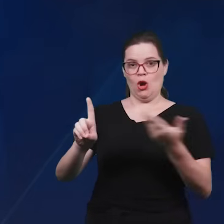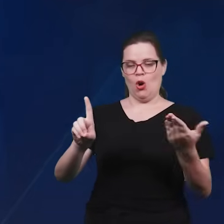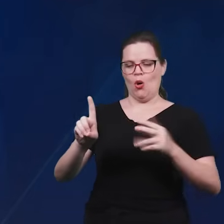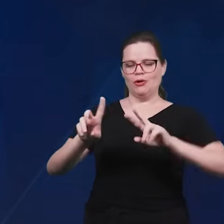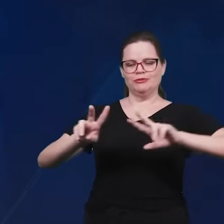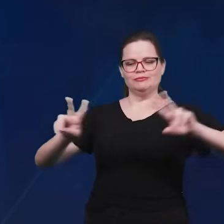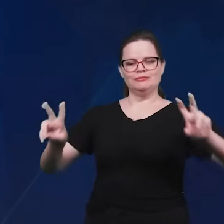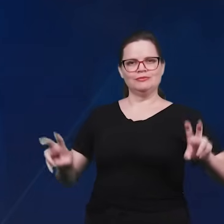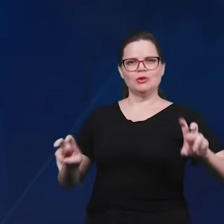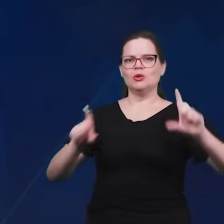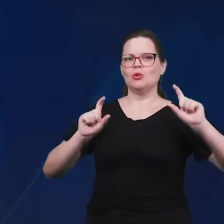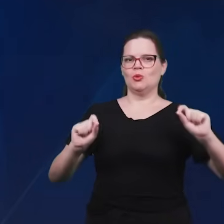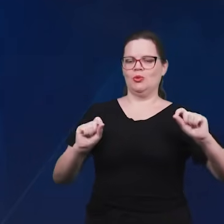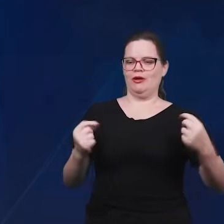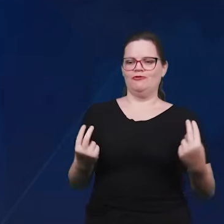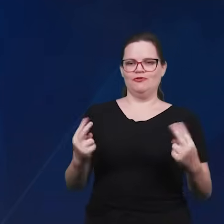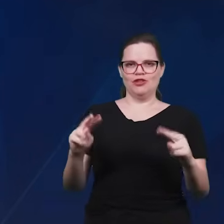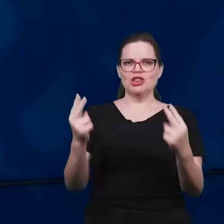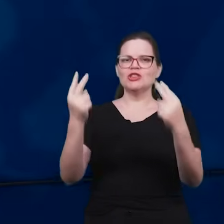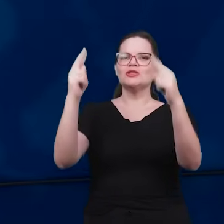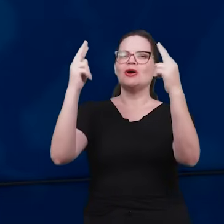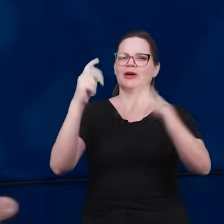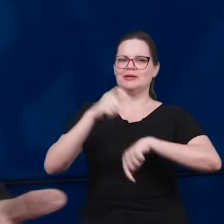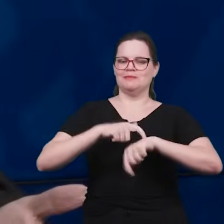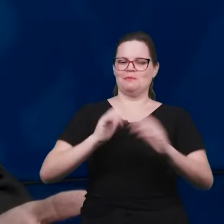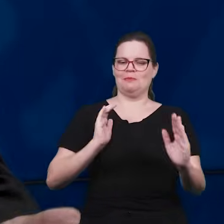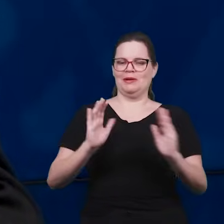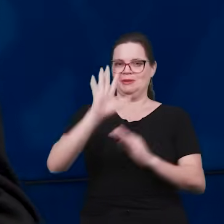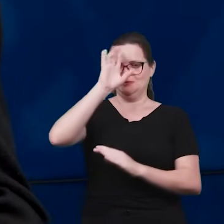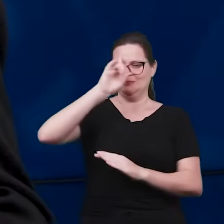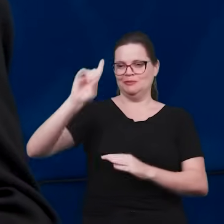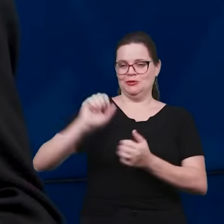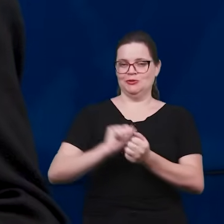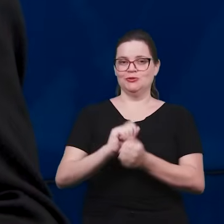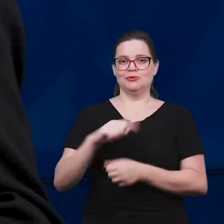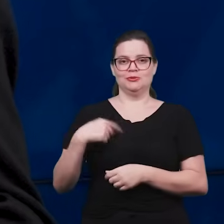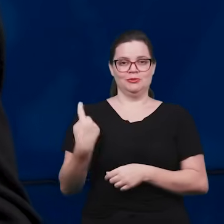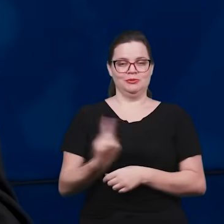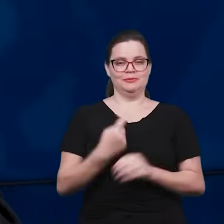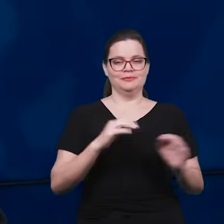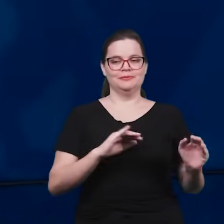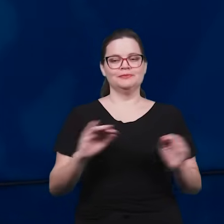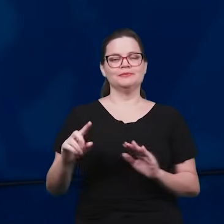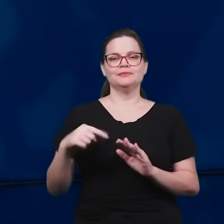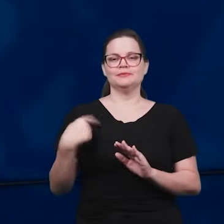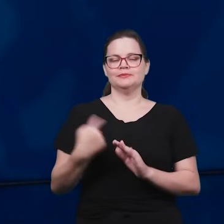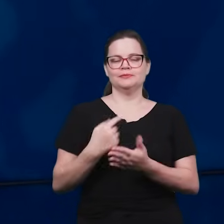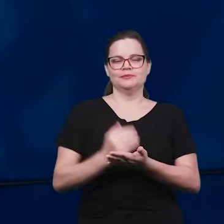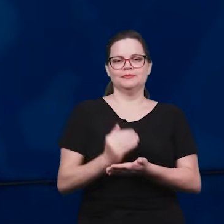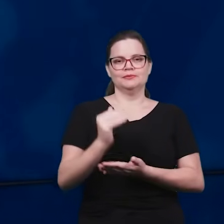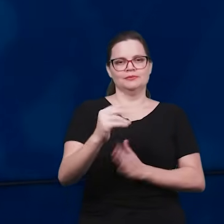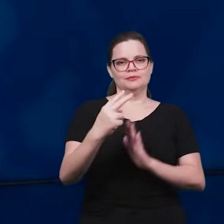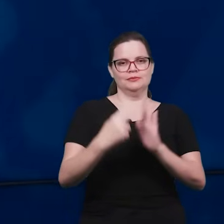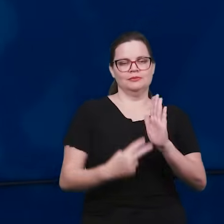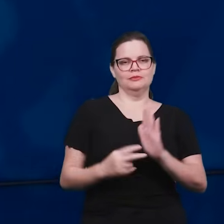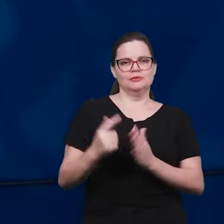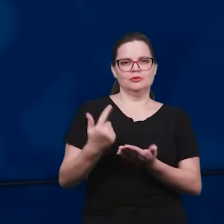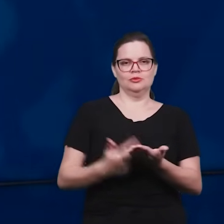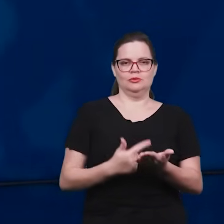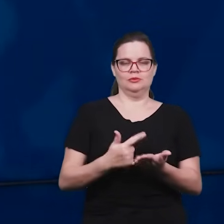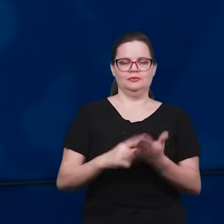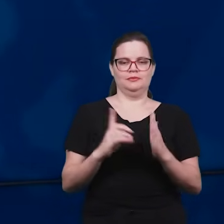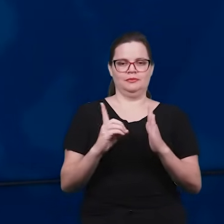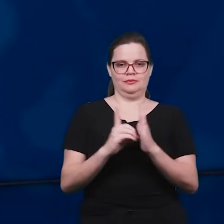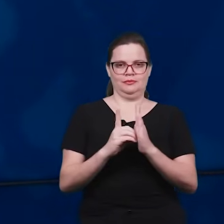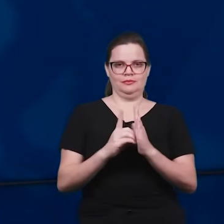na caminhada com Deus. Então nós vamos começar agora pela leitura bíblica do livro de Deuteronômio, no livro